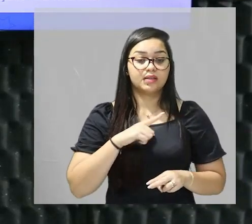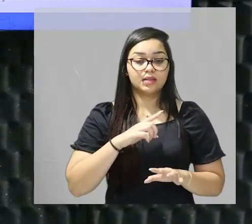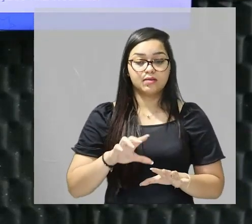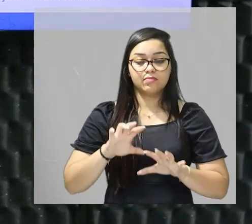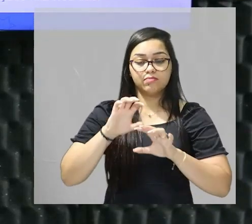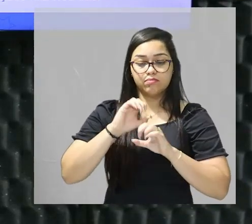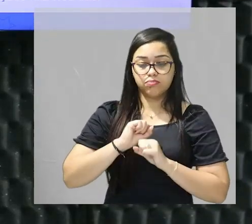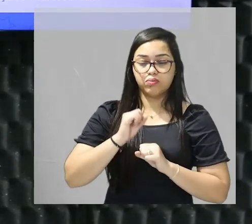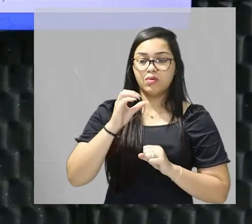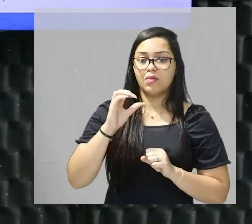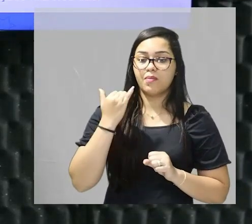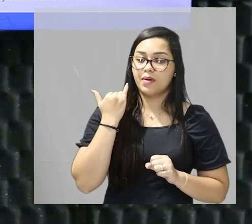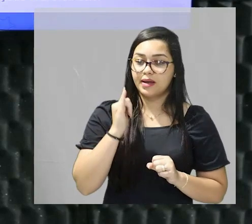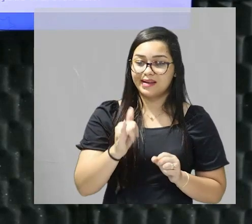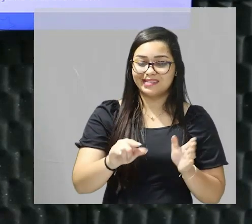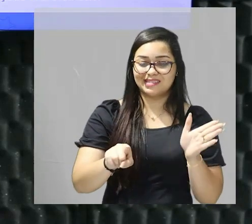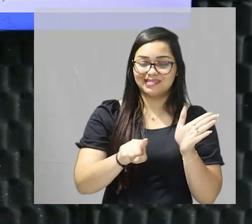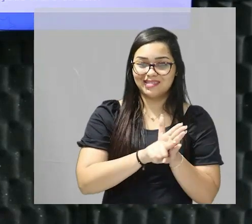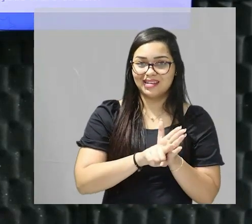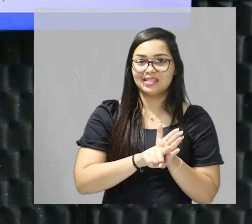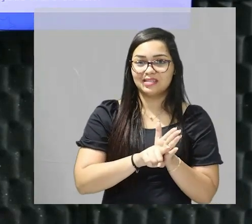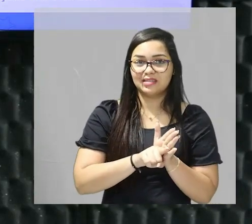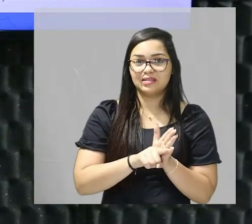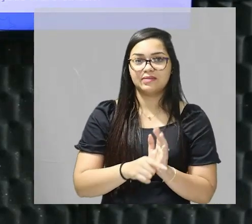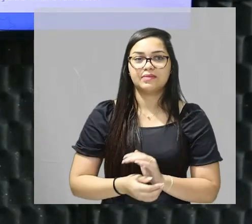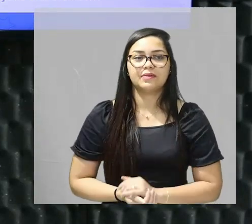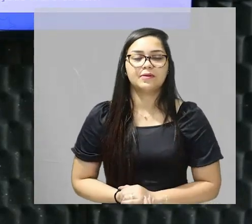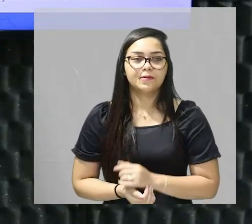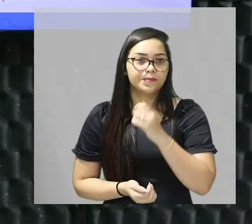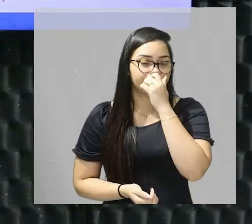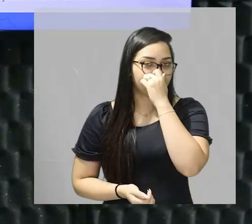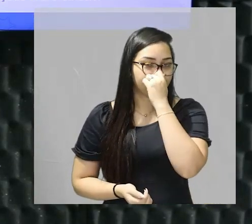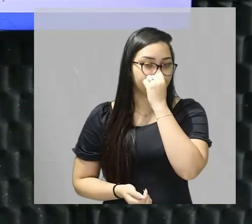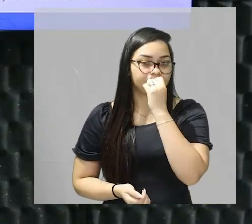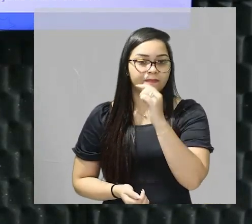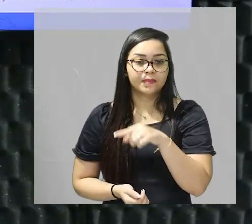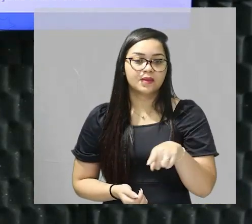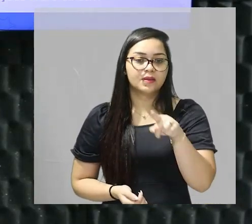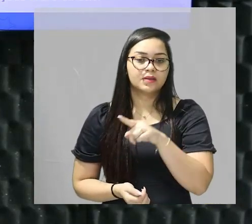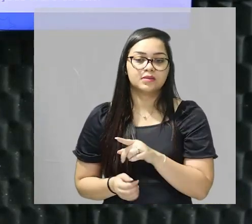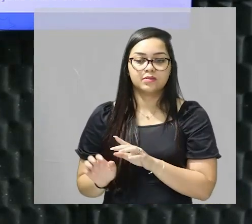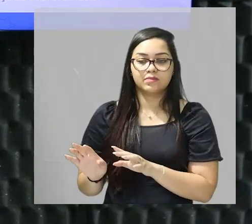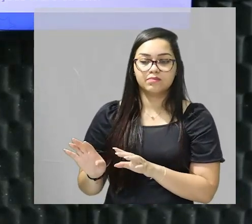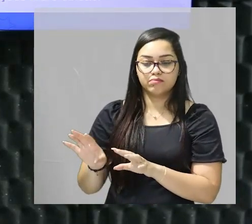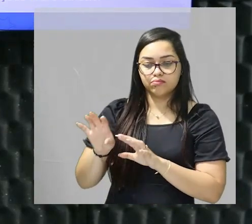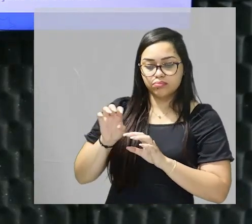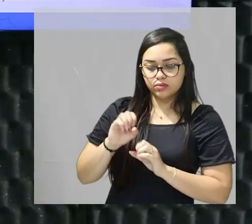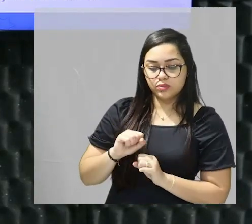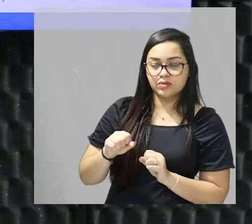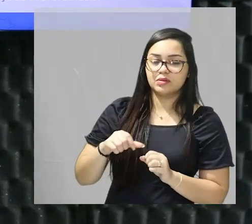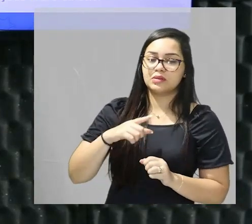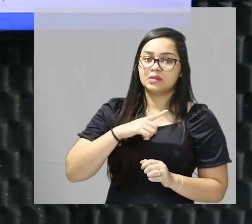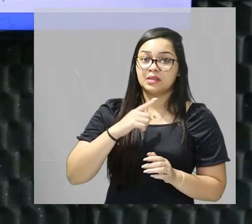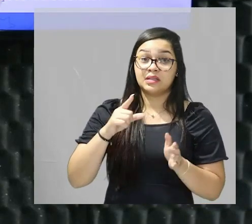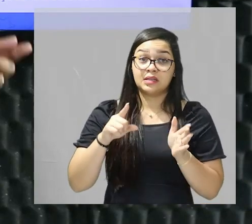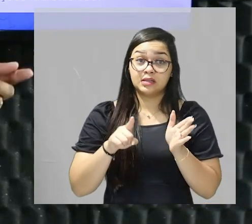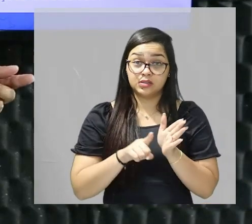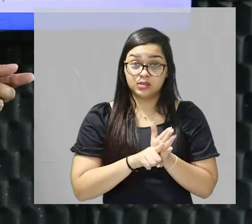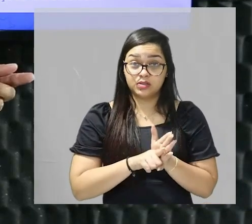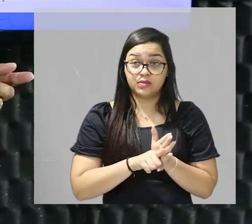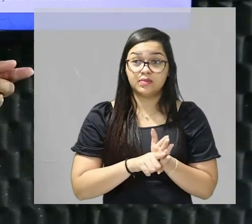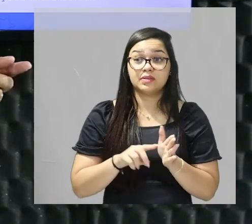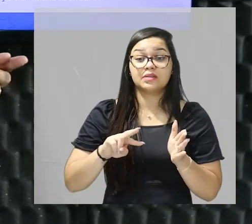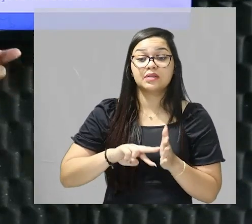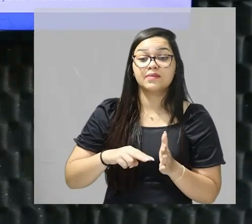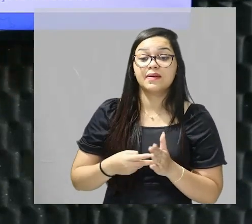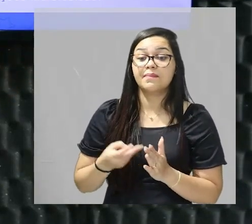carga negativa. Ó, se eles estão puxando os elétrons para seu lado e aí eles vão adquirir uma carga negativa, quem